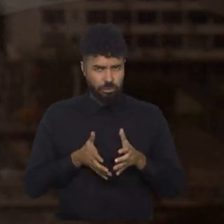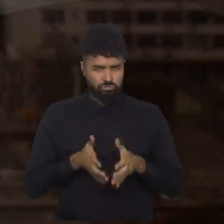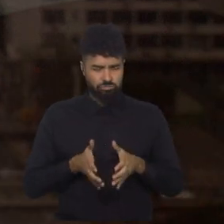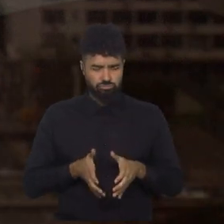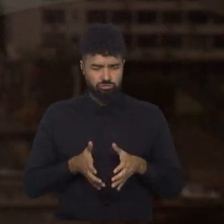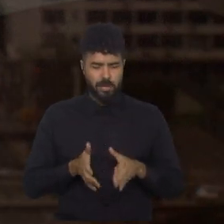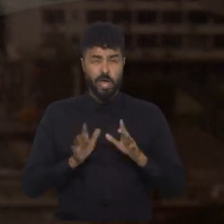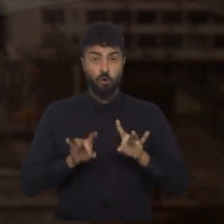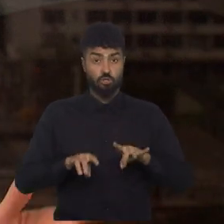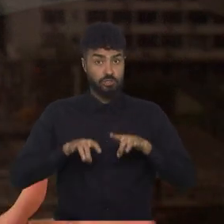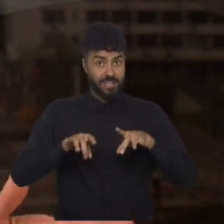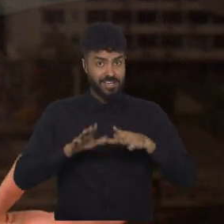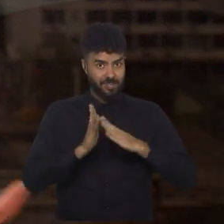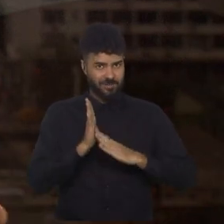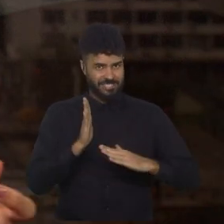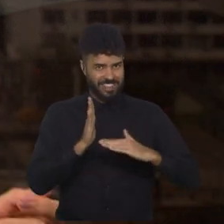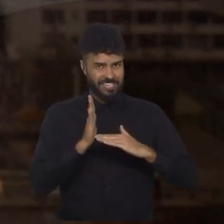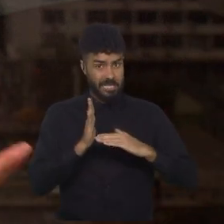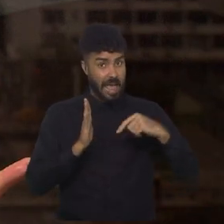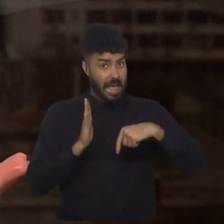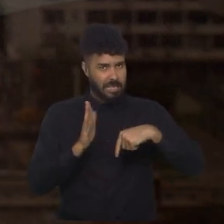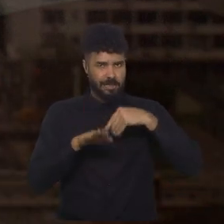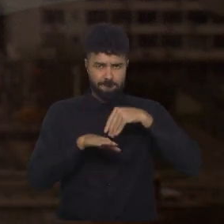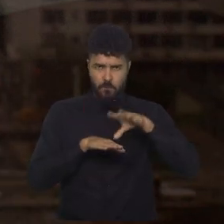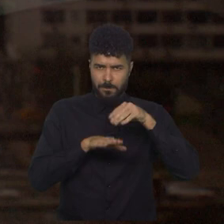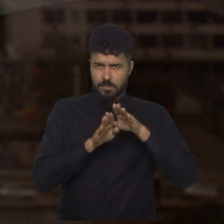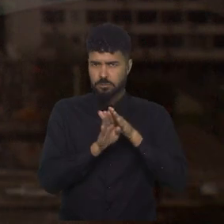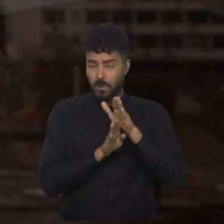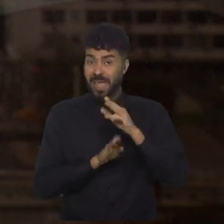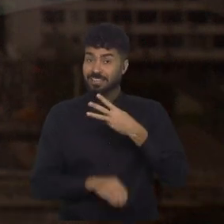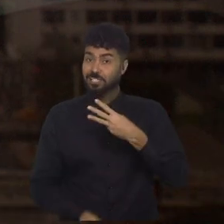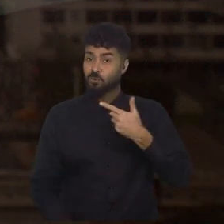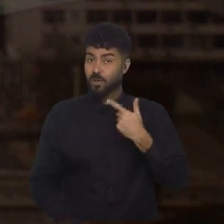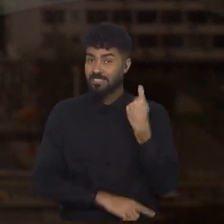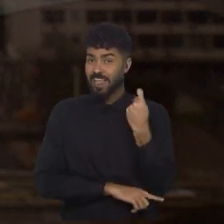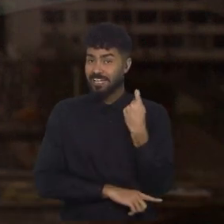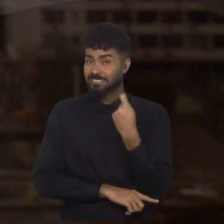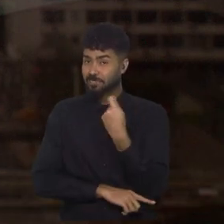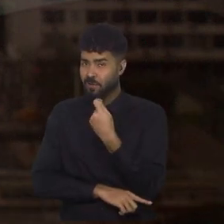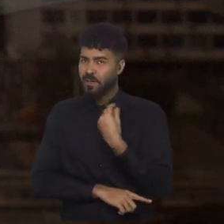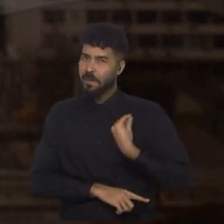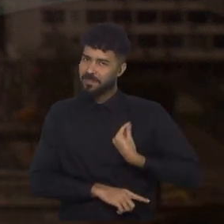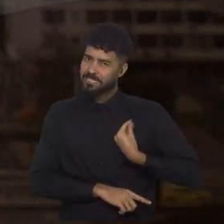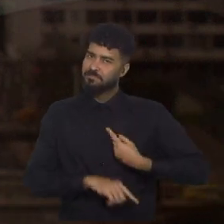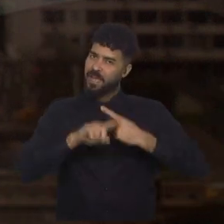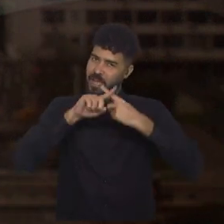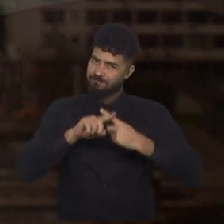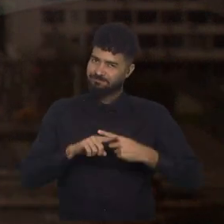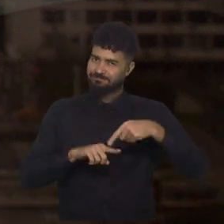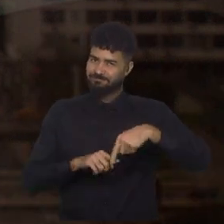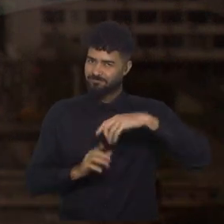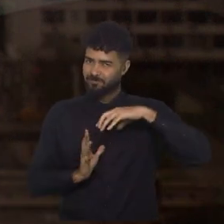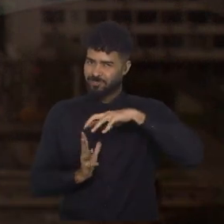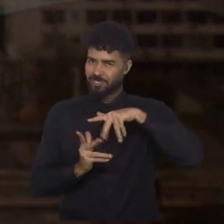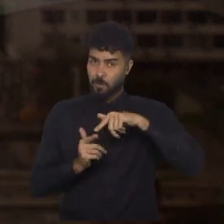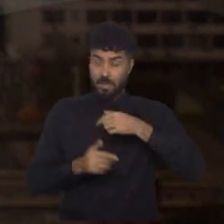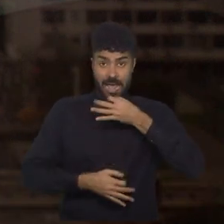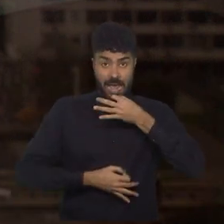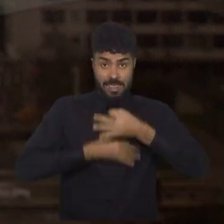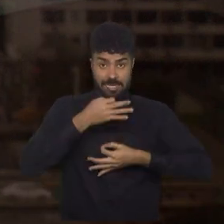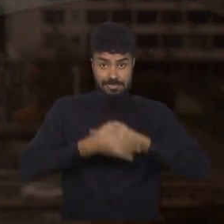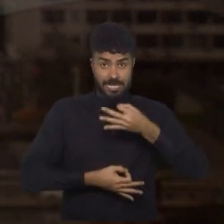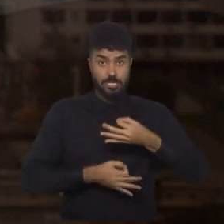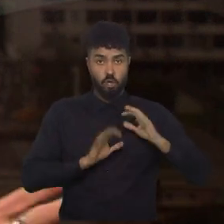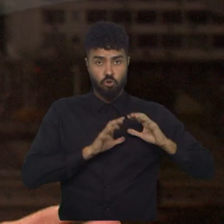e na Nova Zelândia. E aqui você encontra um guia das 32 seleções que participam do Mundial com a análise dos